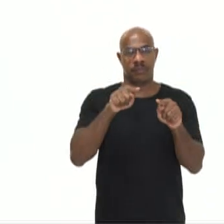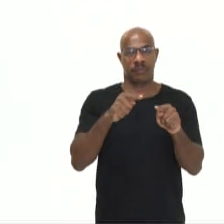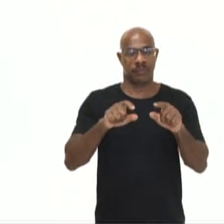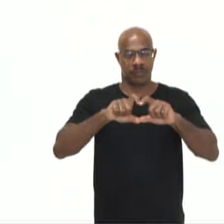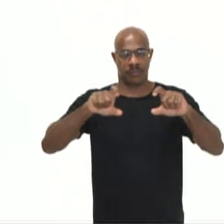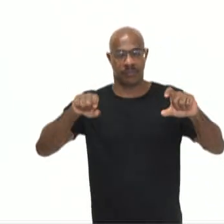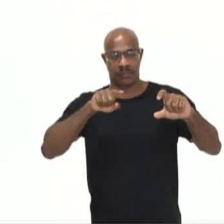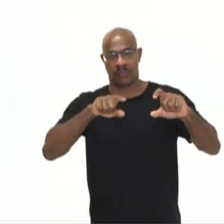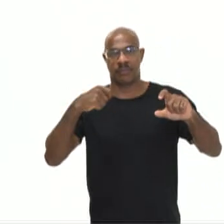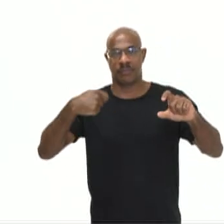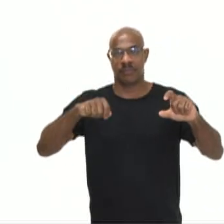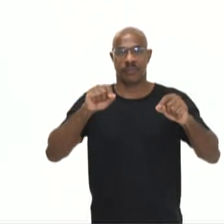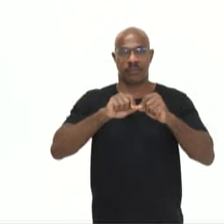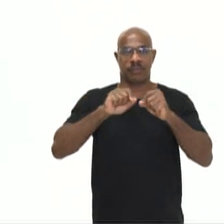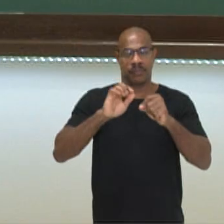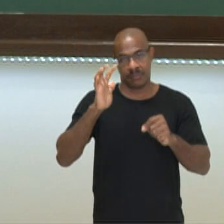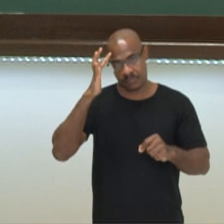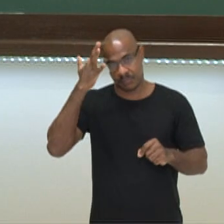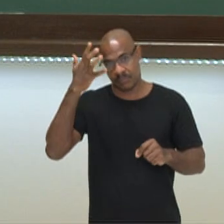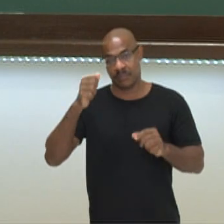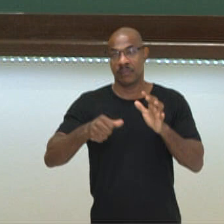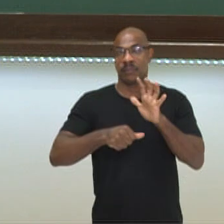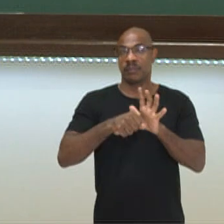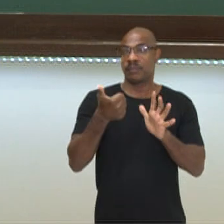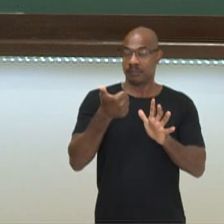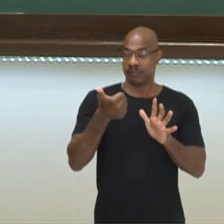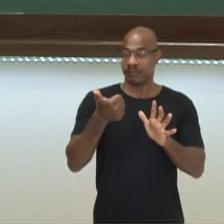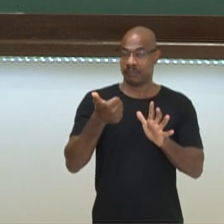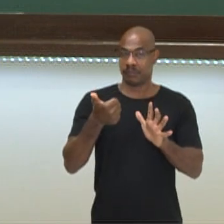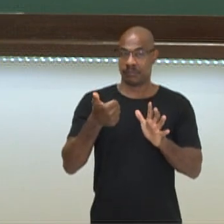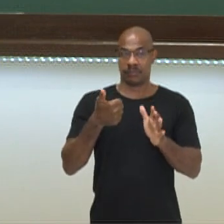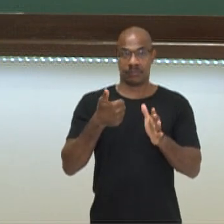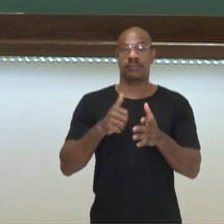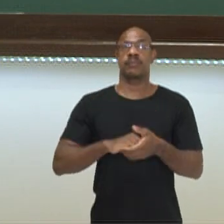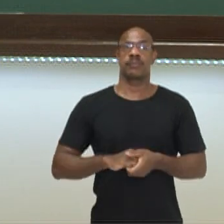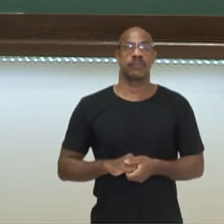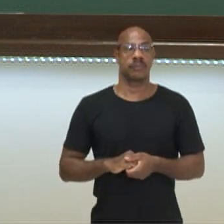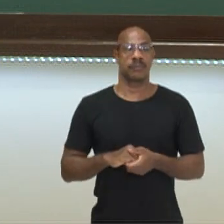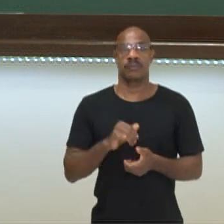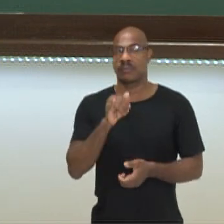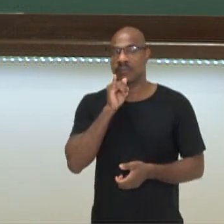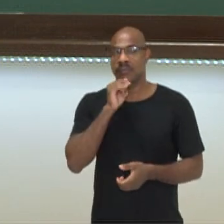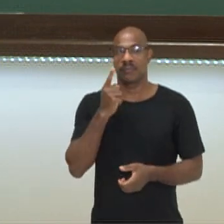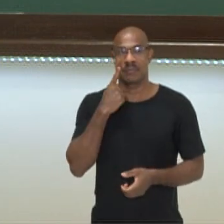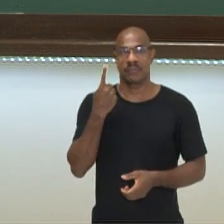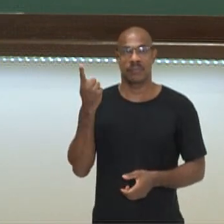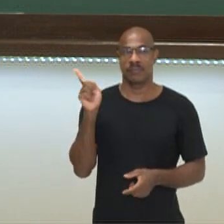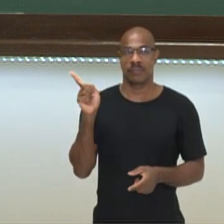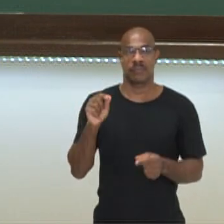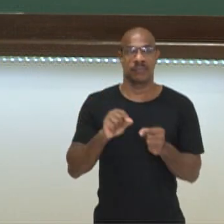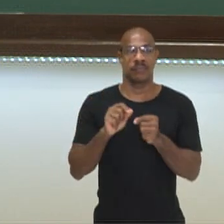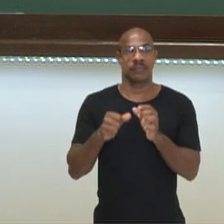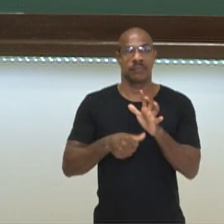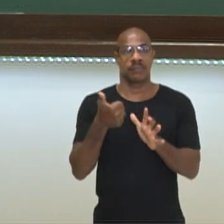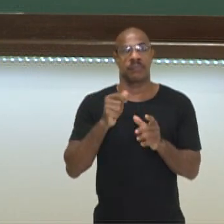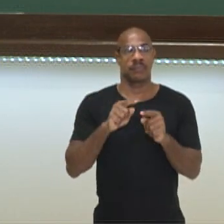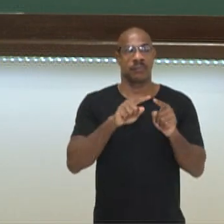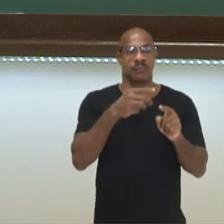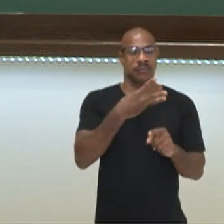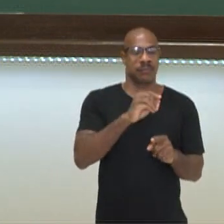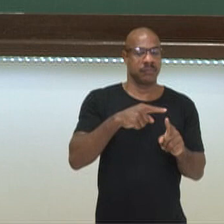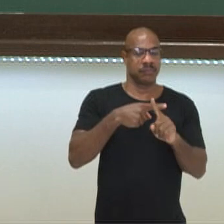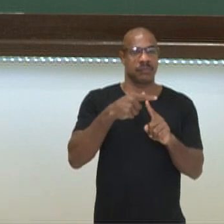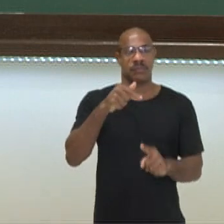expressão, ele deve ser resolvido primeiro. Muito bem. Então o que que eu vou resolver primeiro? 30 mais